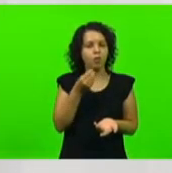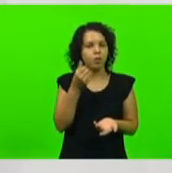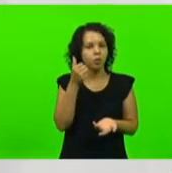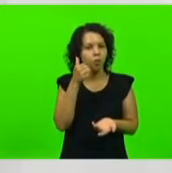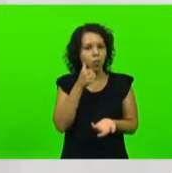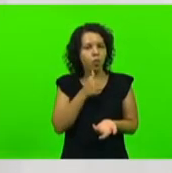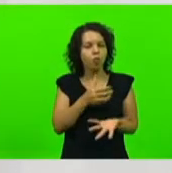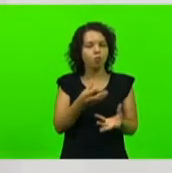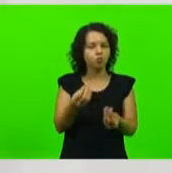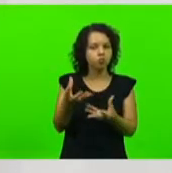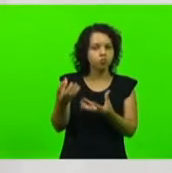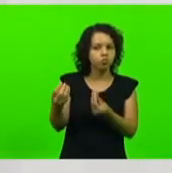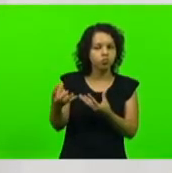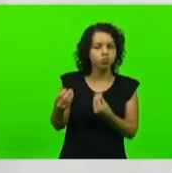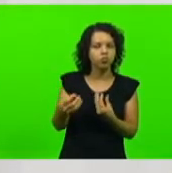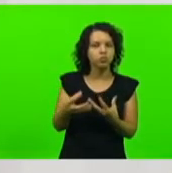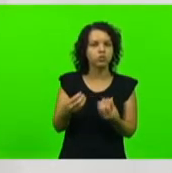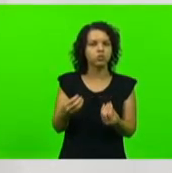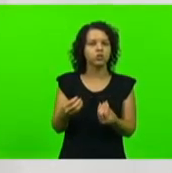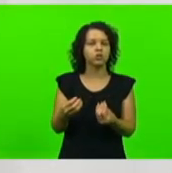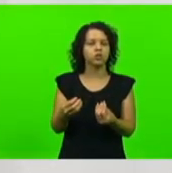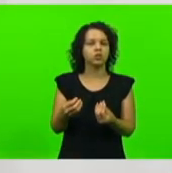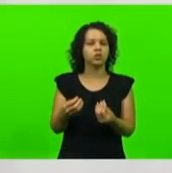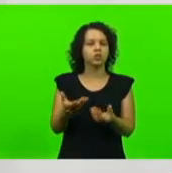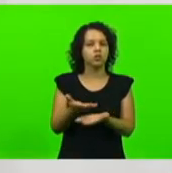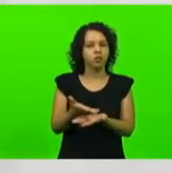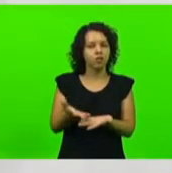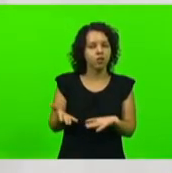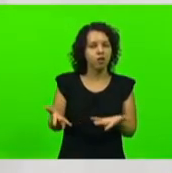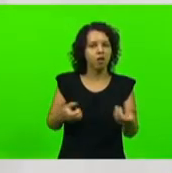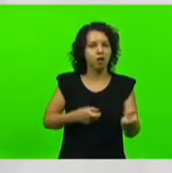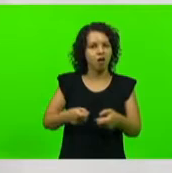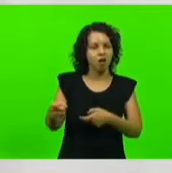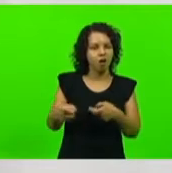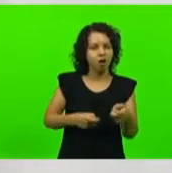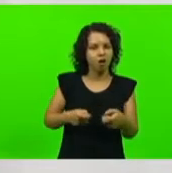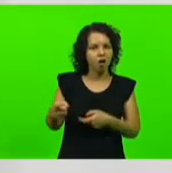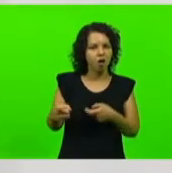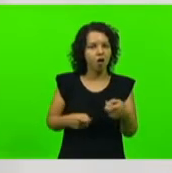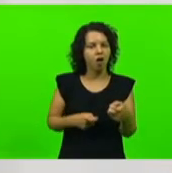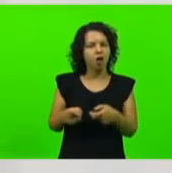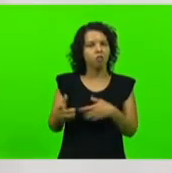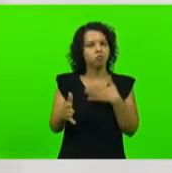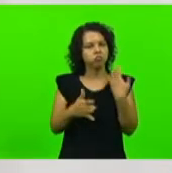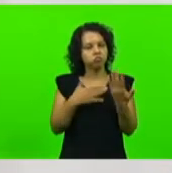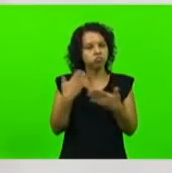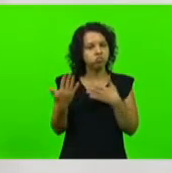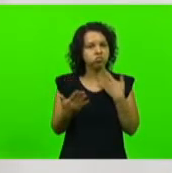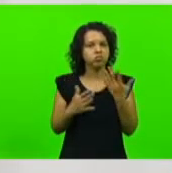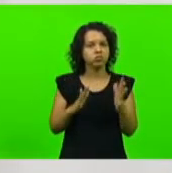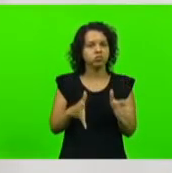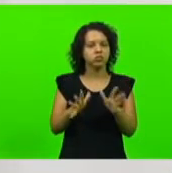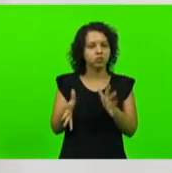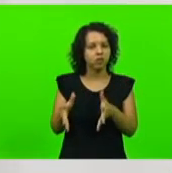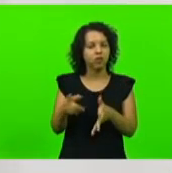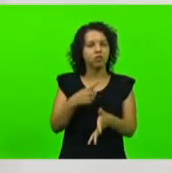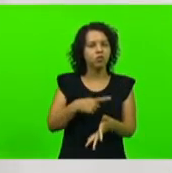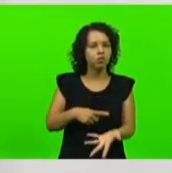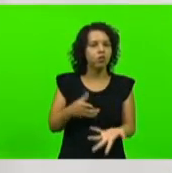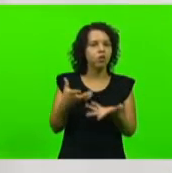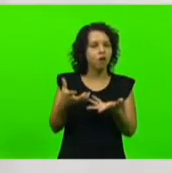já sucumbiram por essa malfadada guerra, e torcer para que o mais rápido